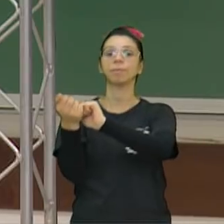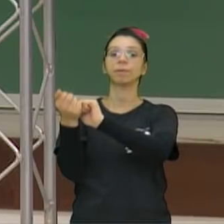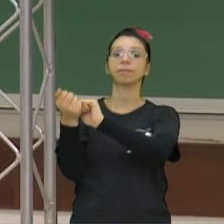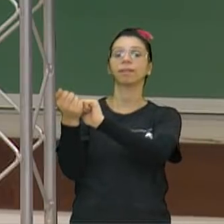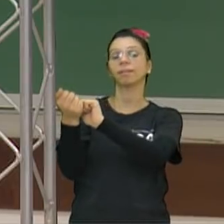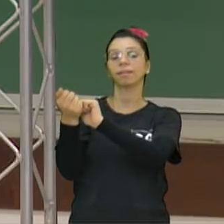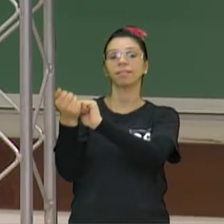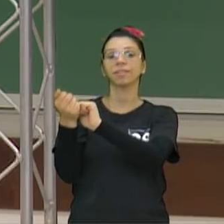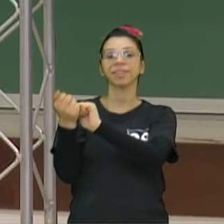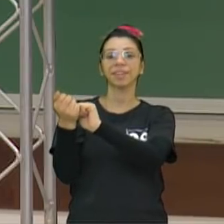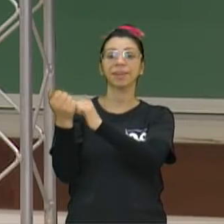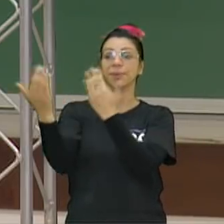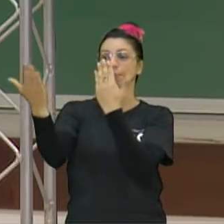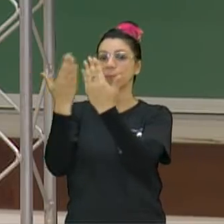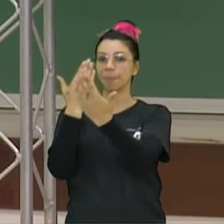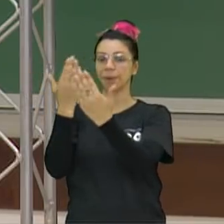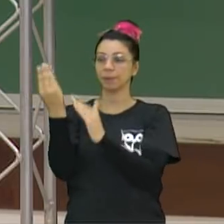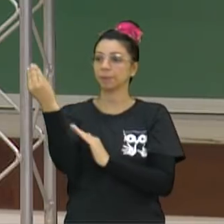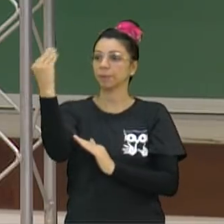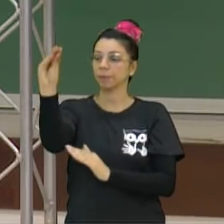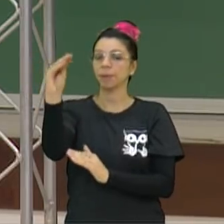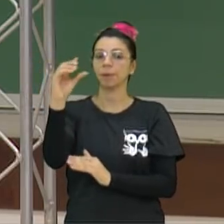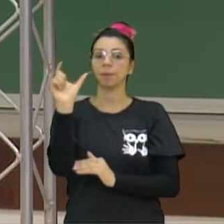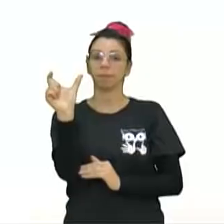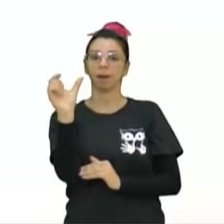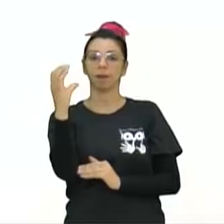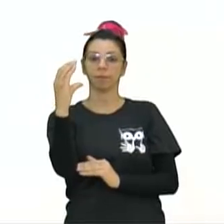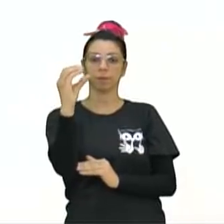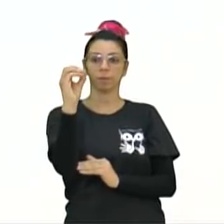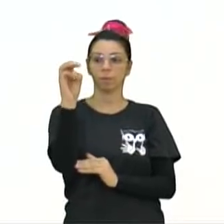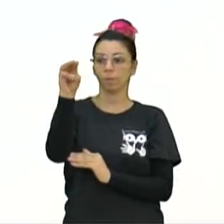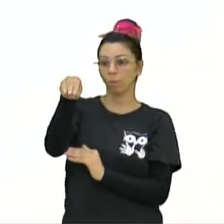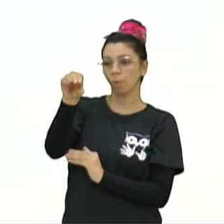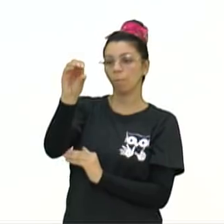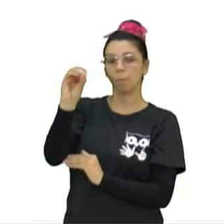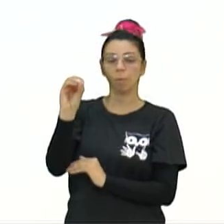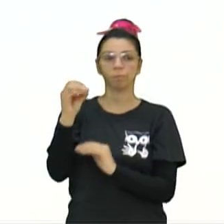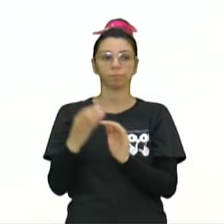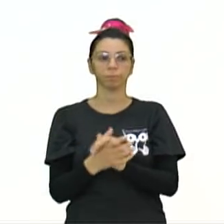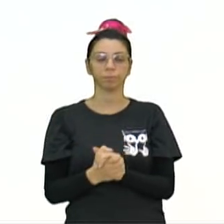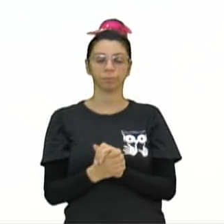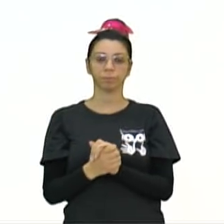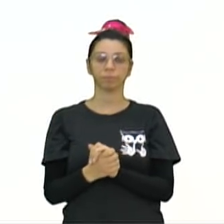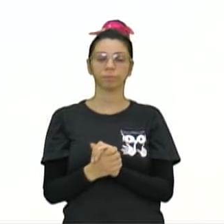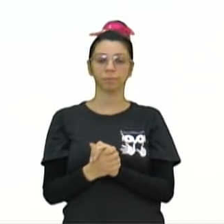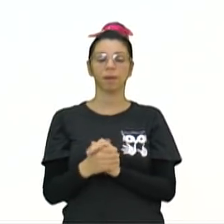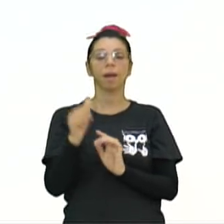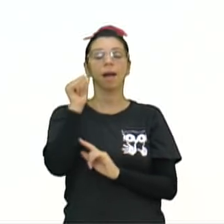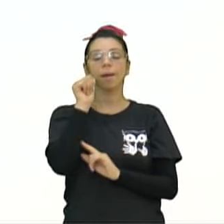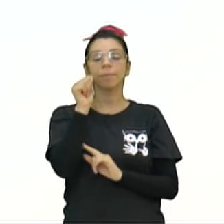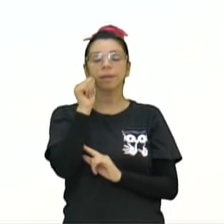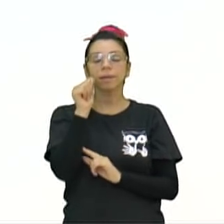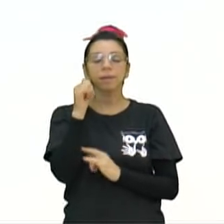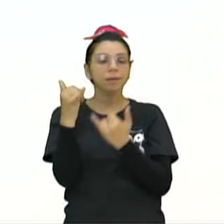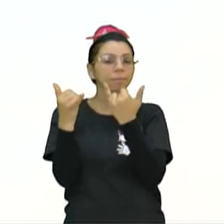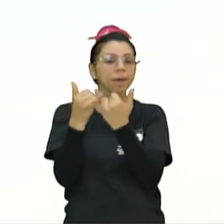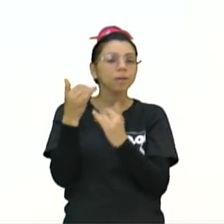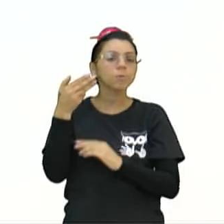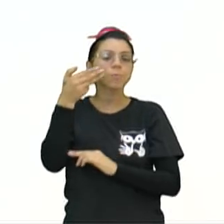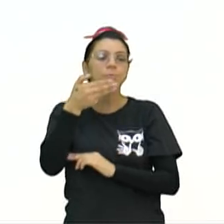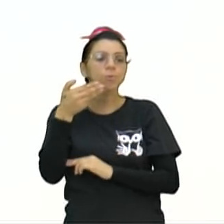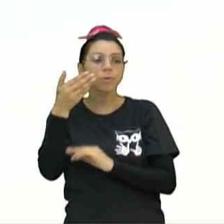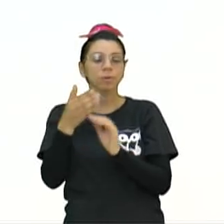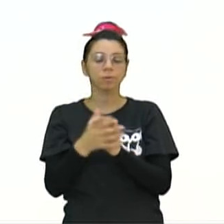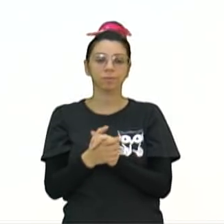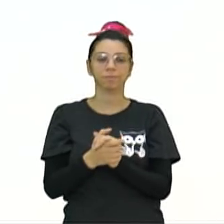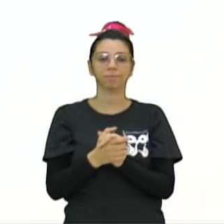Então, a primeira frase ficou: a menina é como um doce. Aí eu tenho uma comparação. O amor é como o fogo que arde